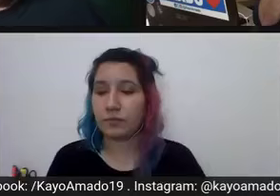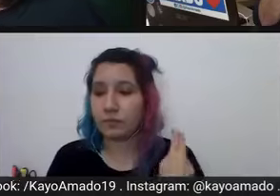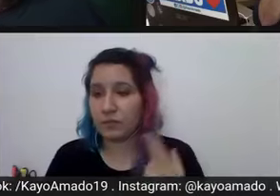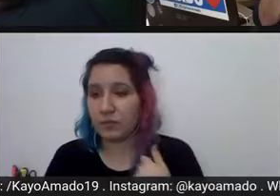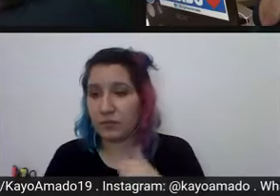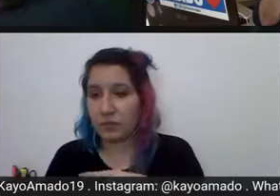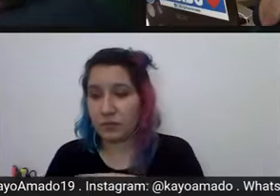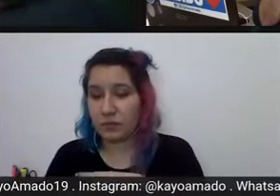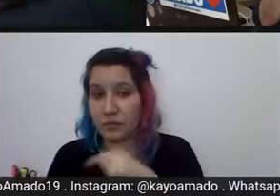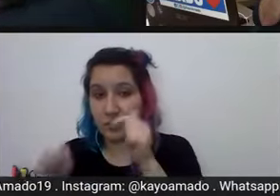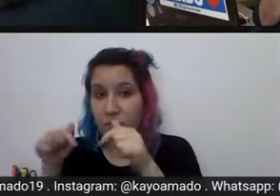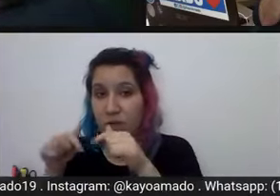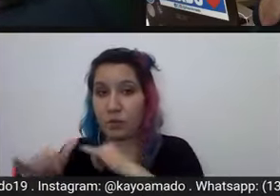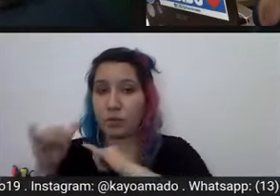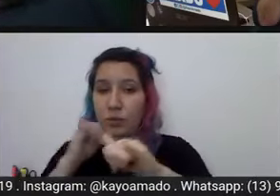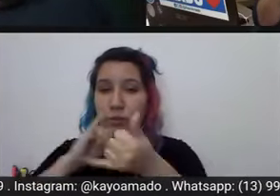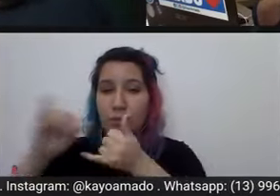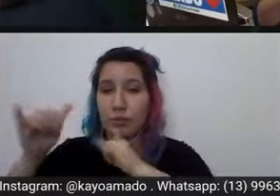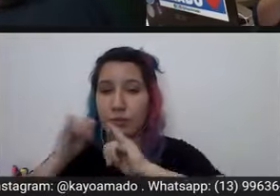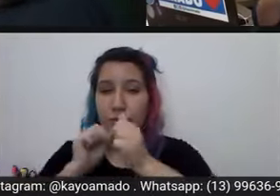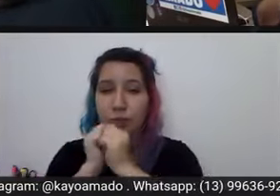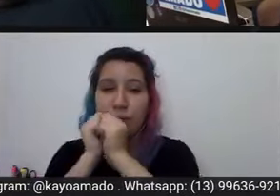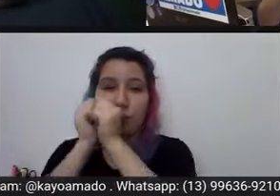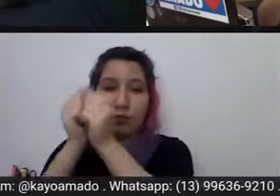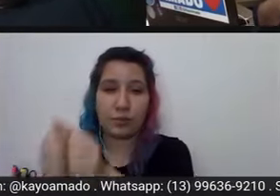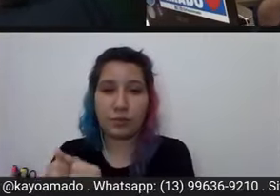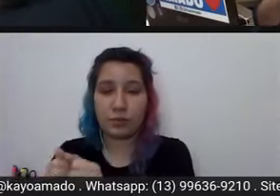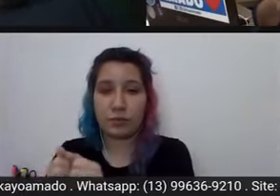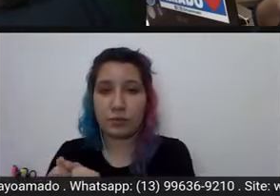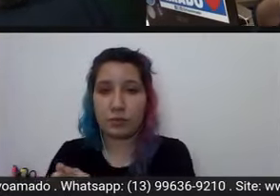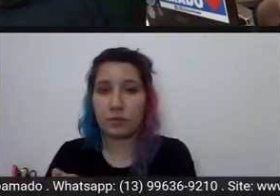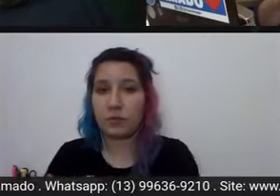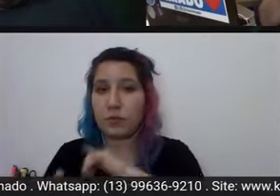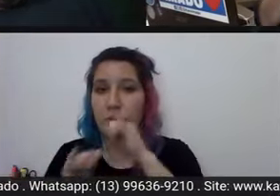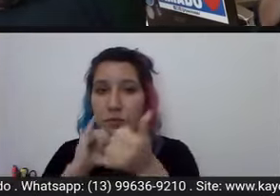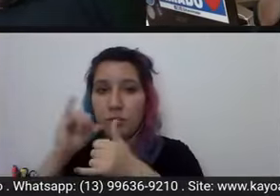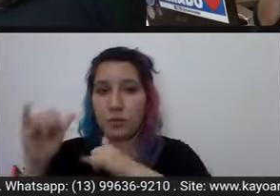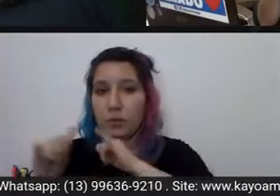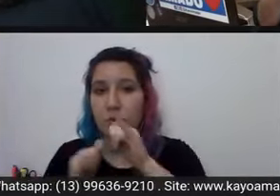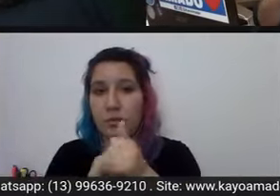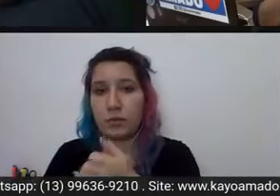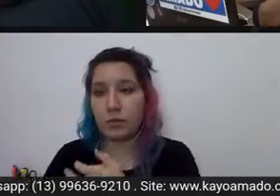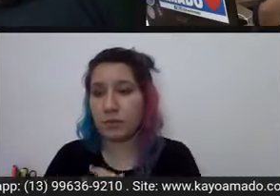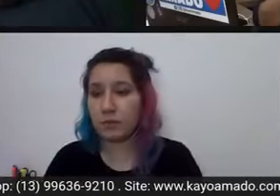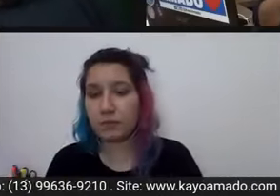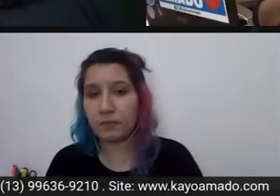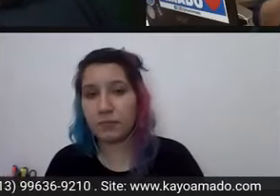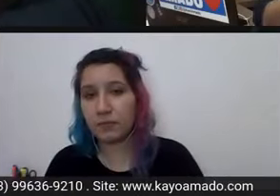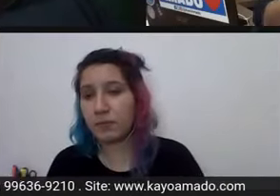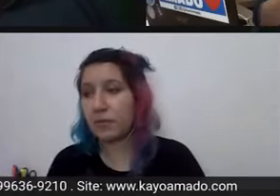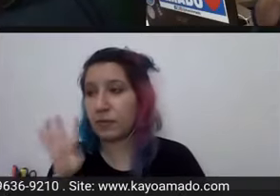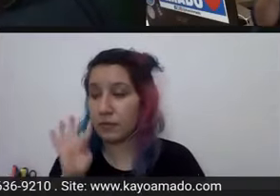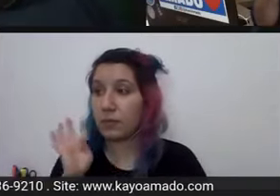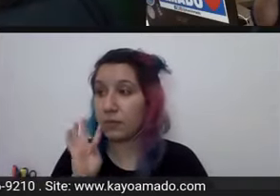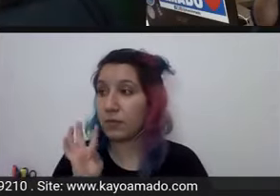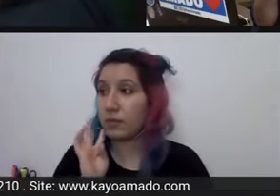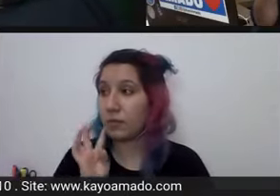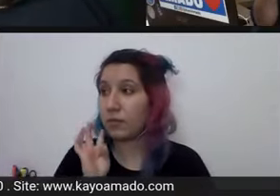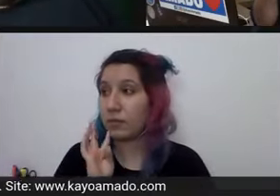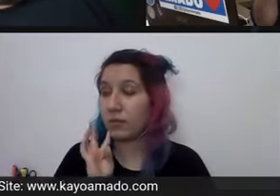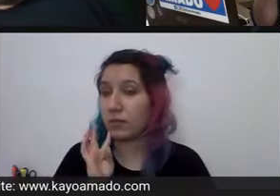vários comentários rolando ao mesmo tempo e você vai falando e as pessoas vão se empolgando, isso é muito legal.